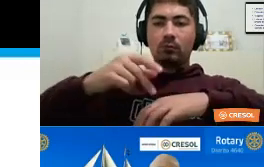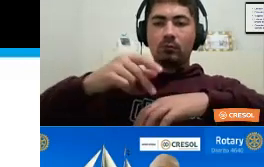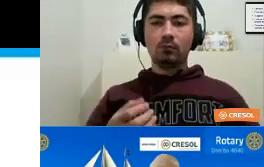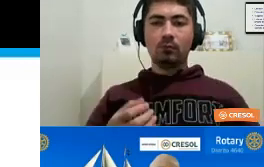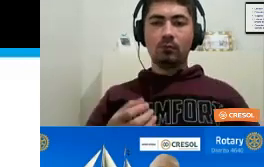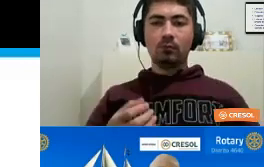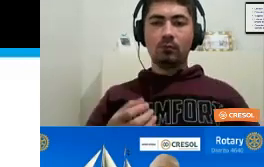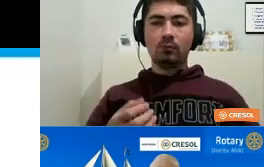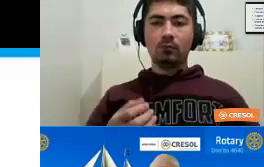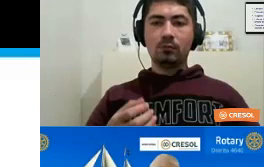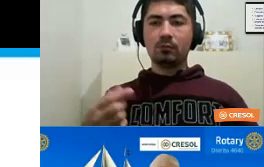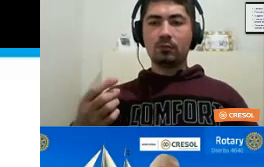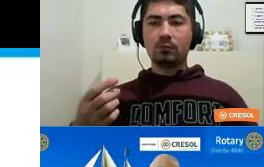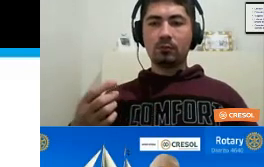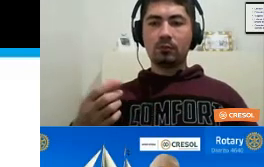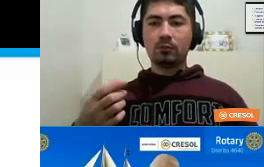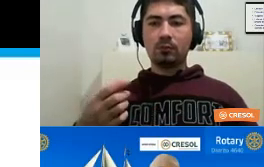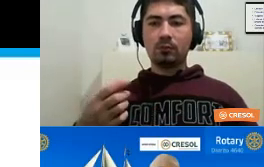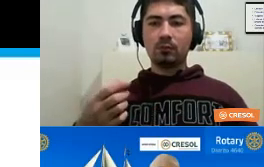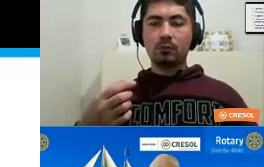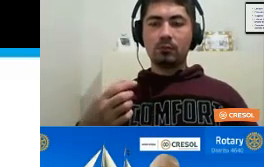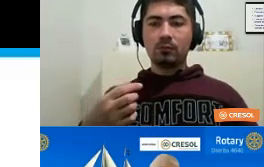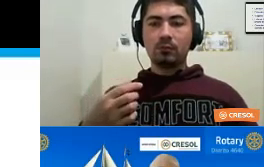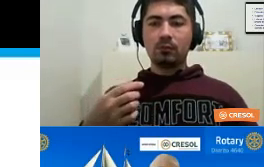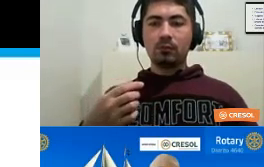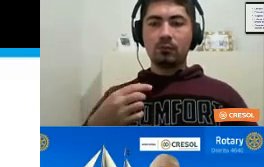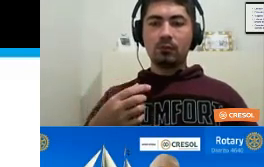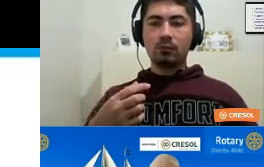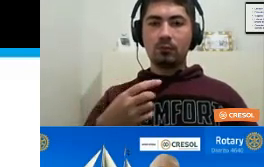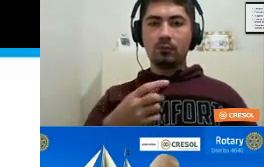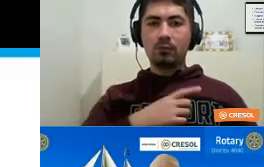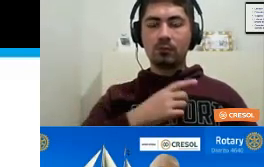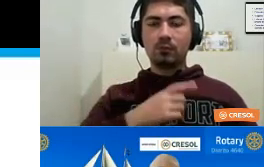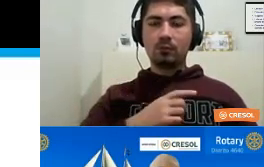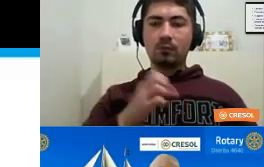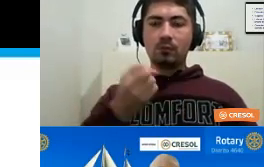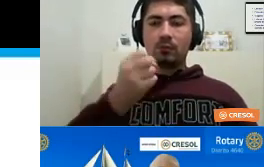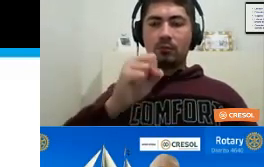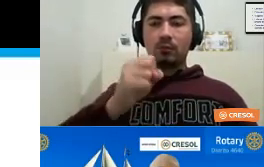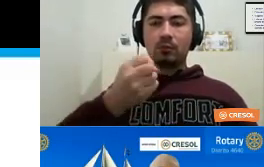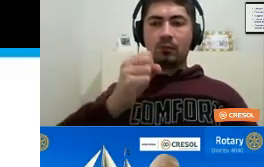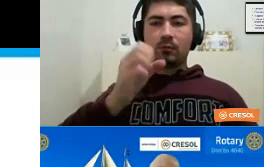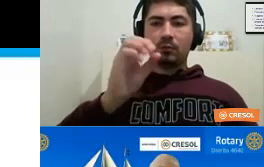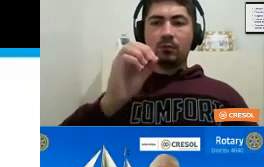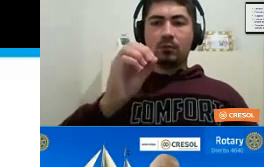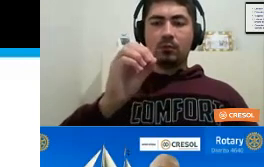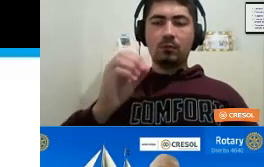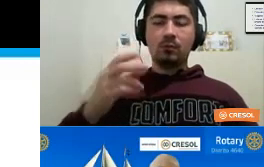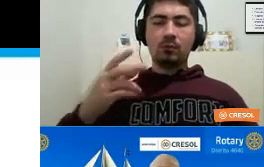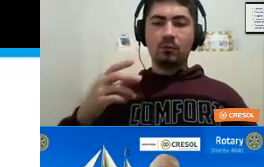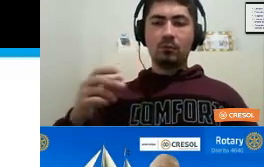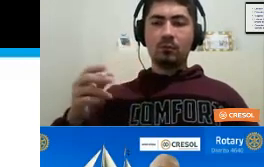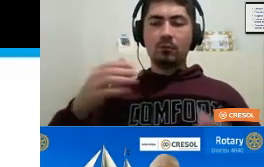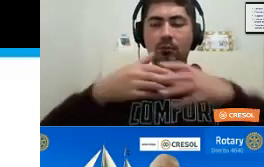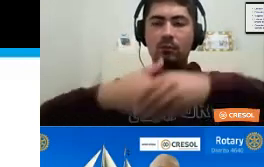nessa parede mais de 80 projetos globais. Nós vamos ser parceiros, sim. E lá nasceu a parceria que